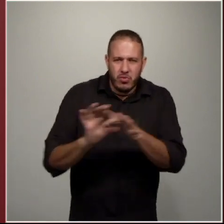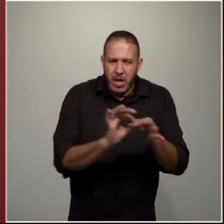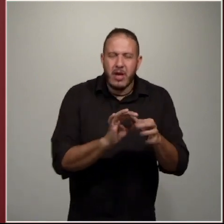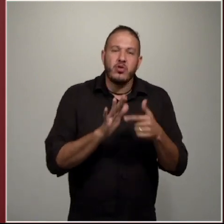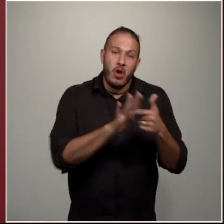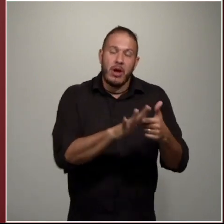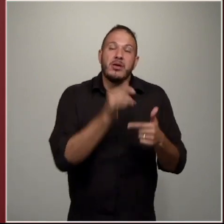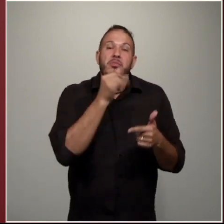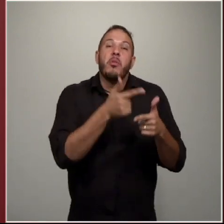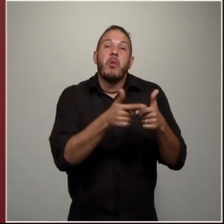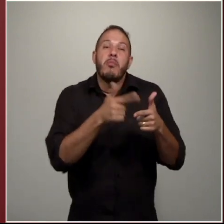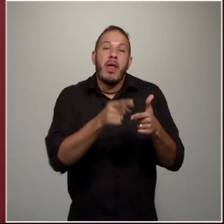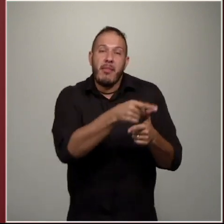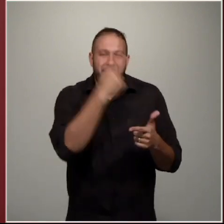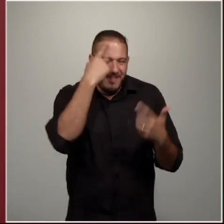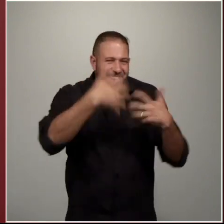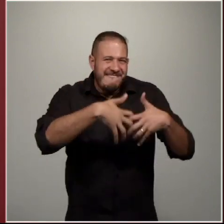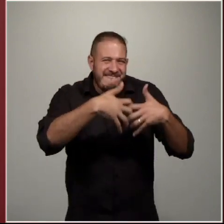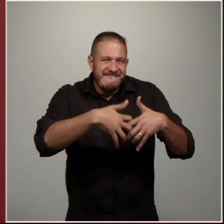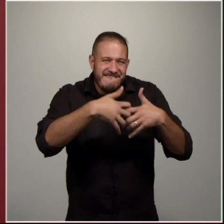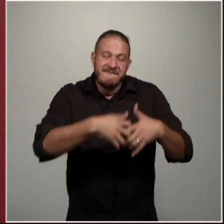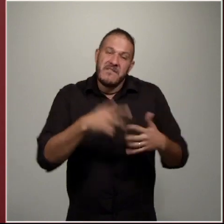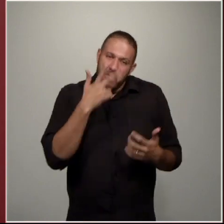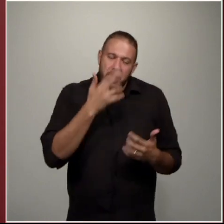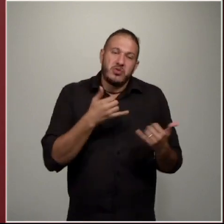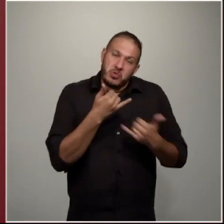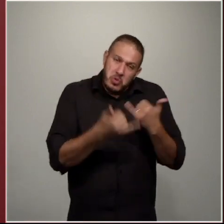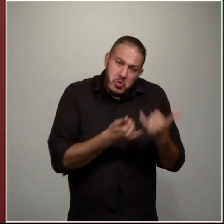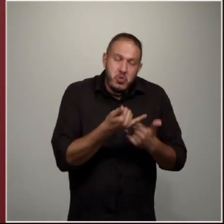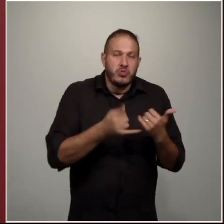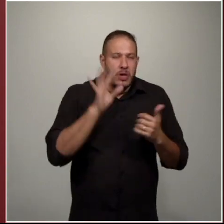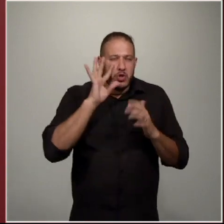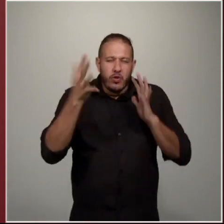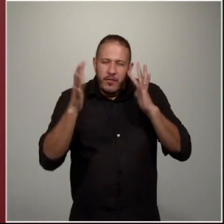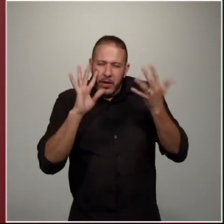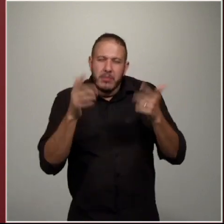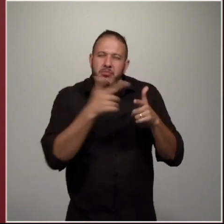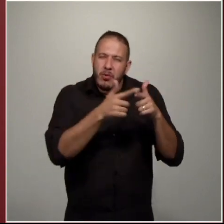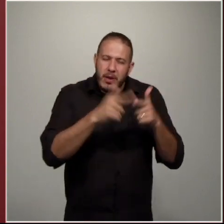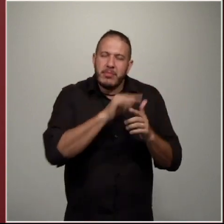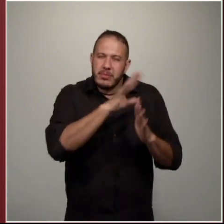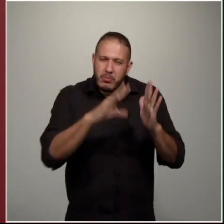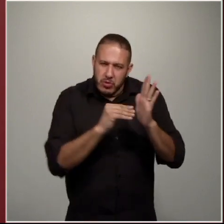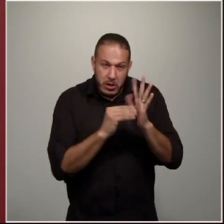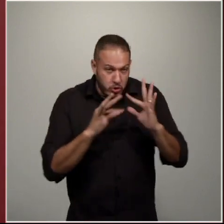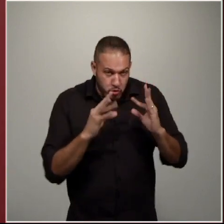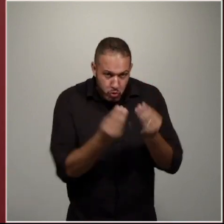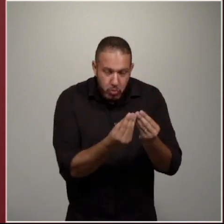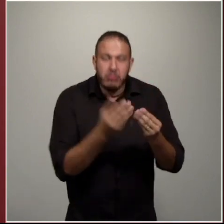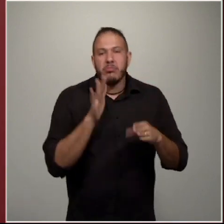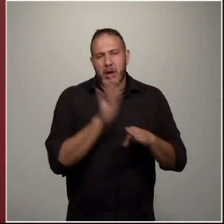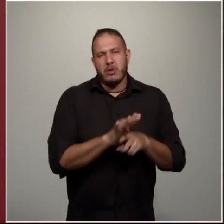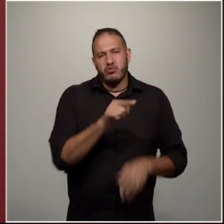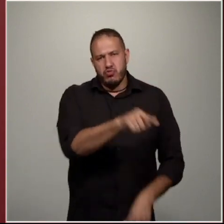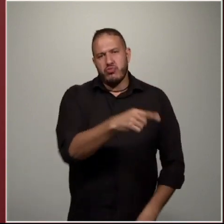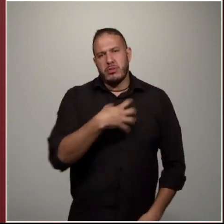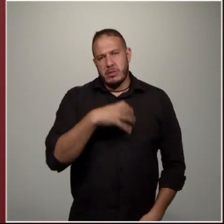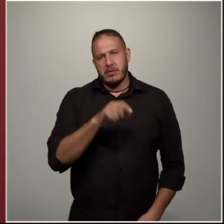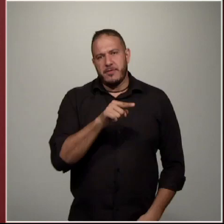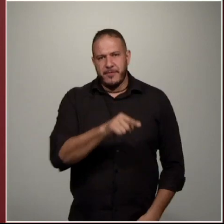para ser resolvido e eu acho que é o lúdico a resolução de problemas nessas abordagens todos ajudam nesse nesse